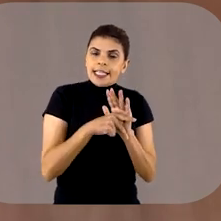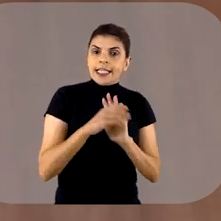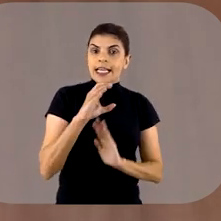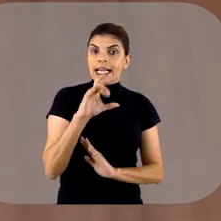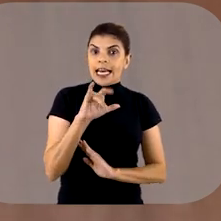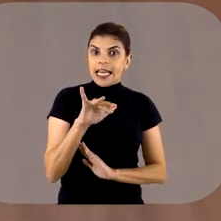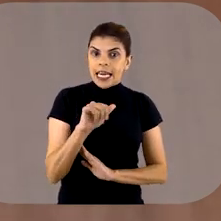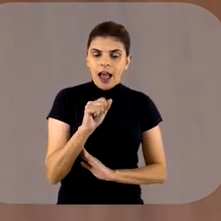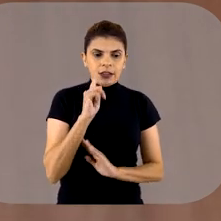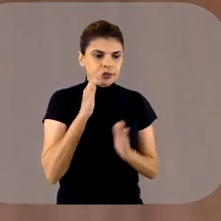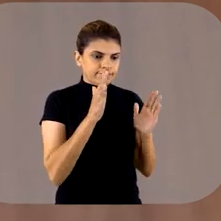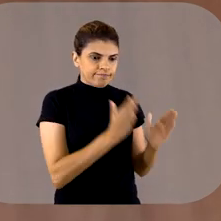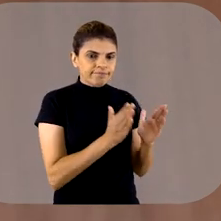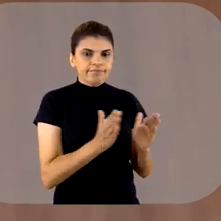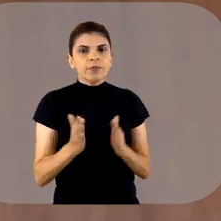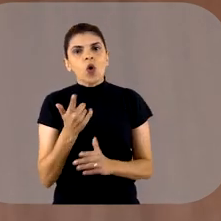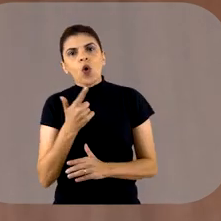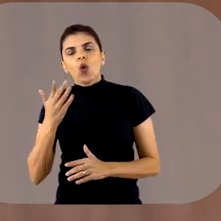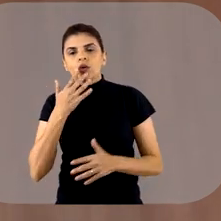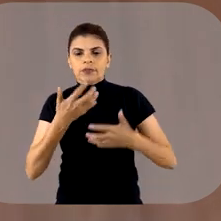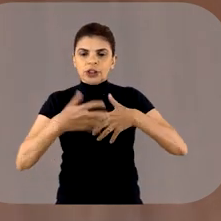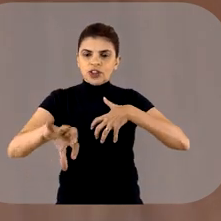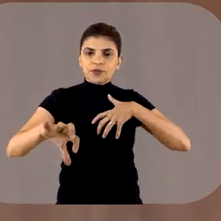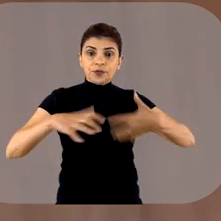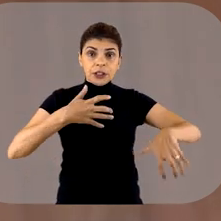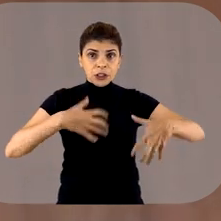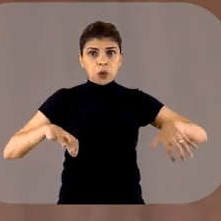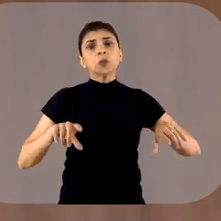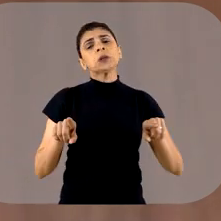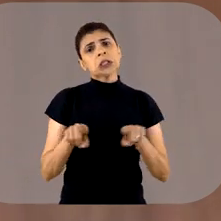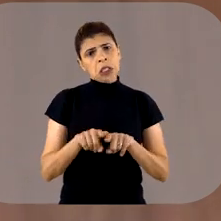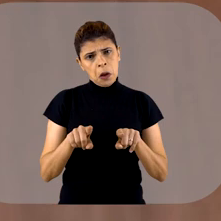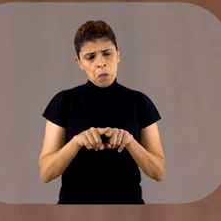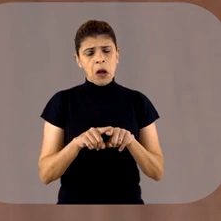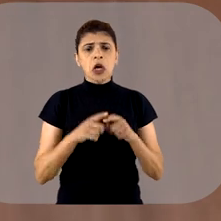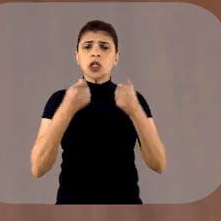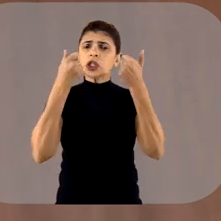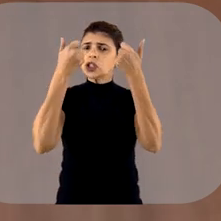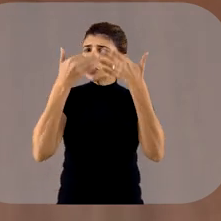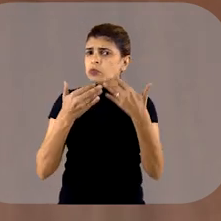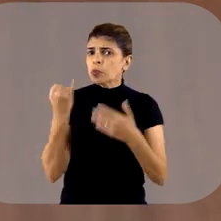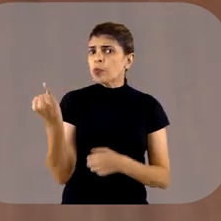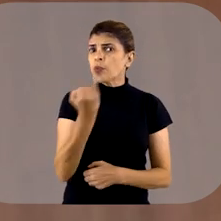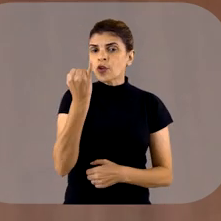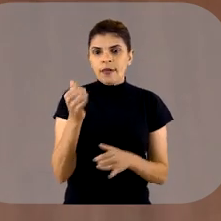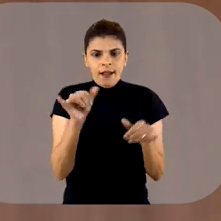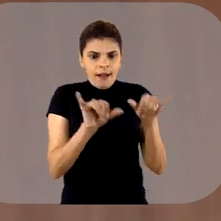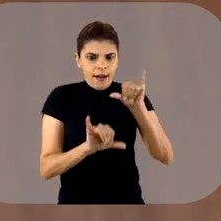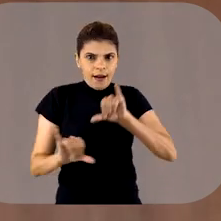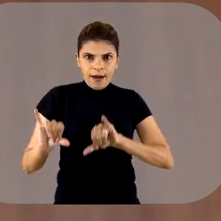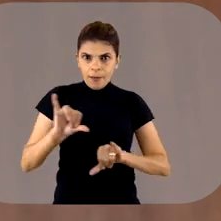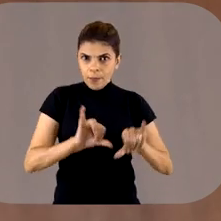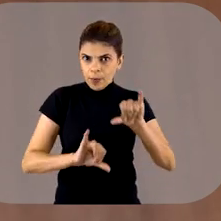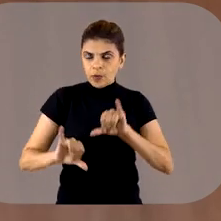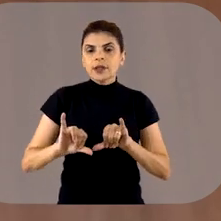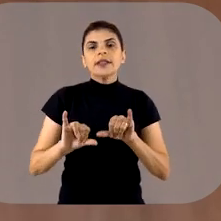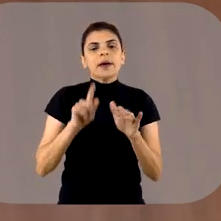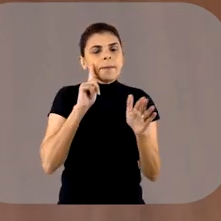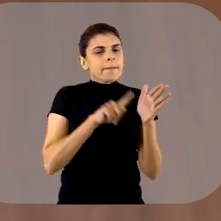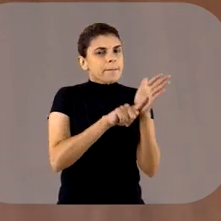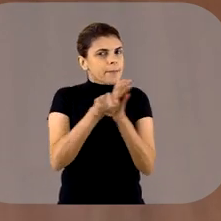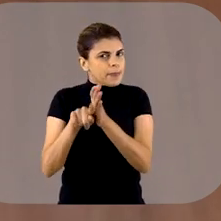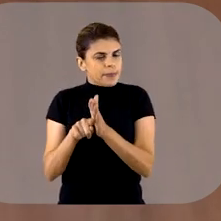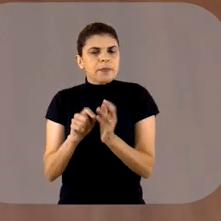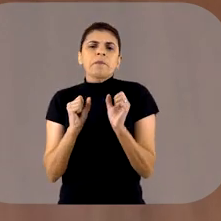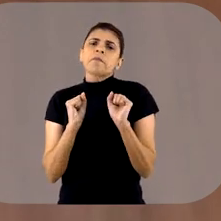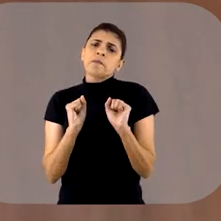eh das em várias outras subdivisões e também põe em relevo eh o laboratório né e